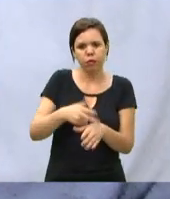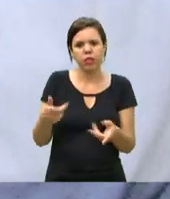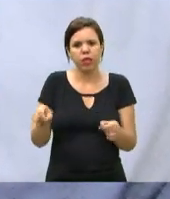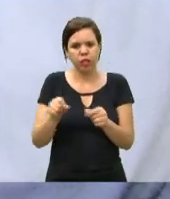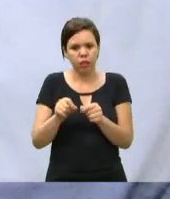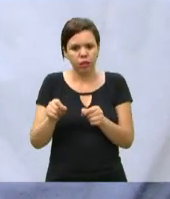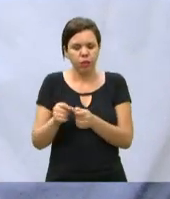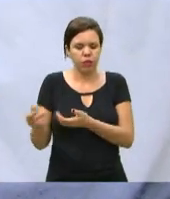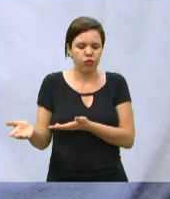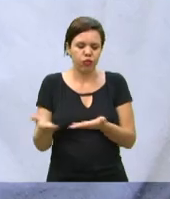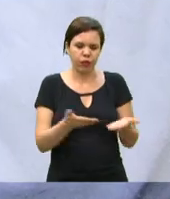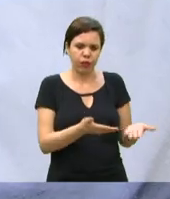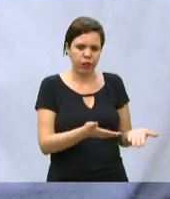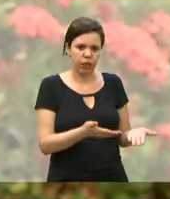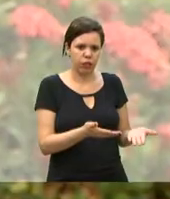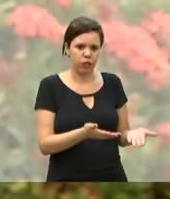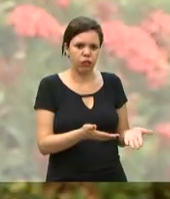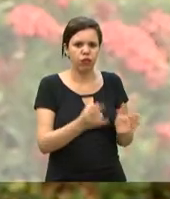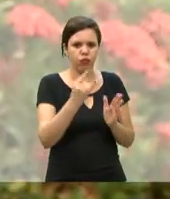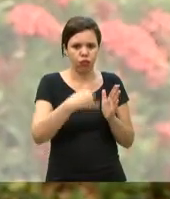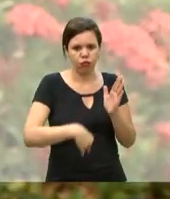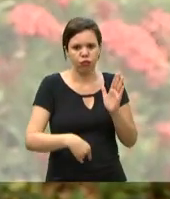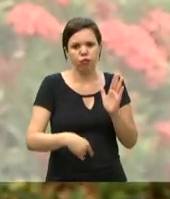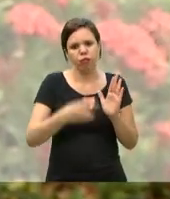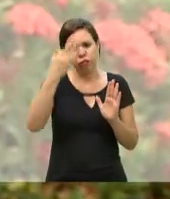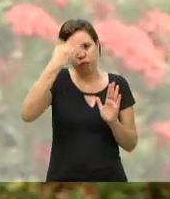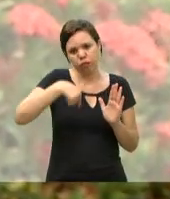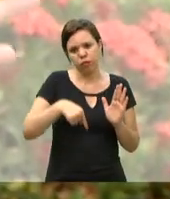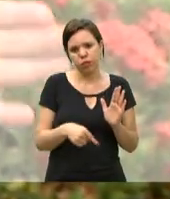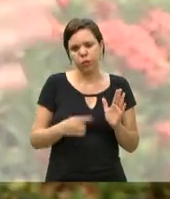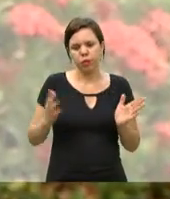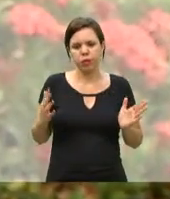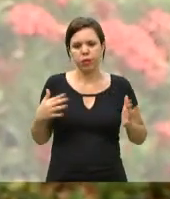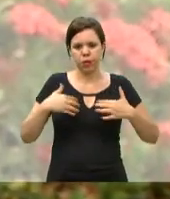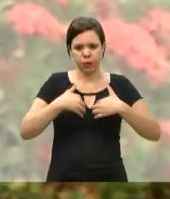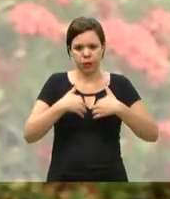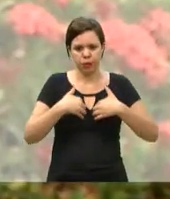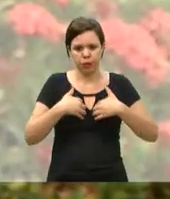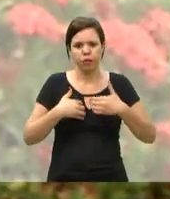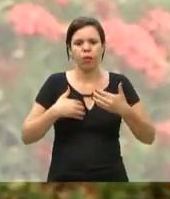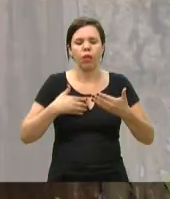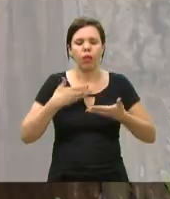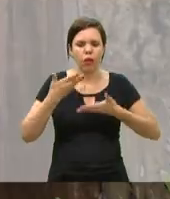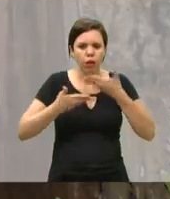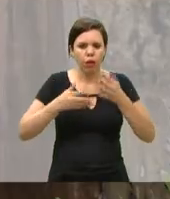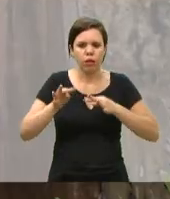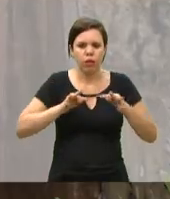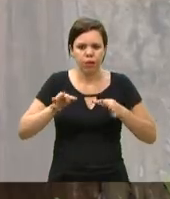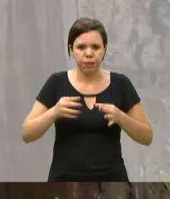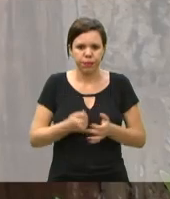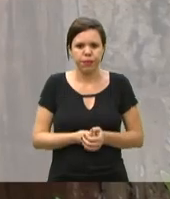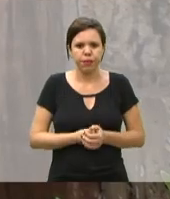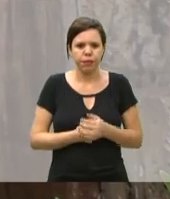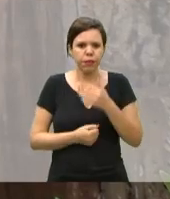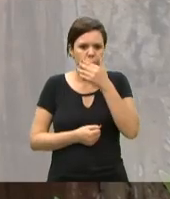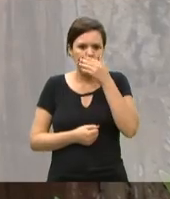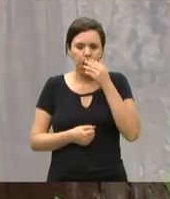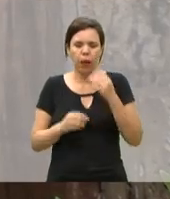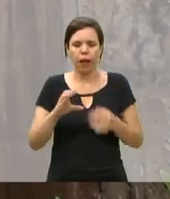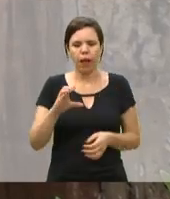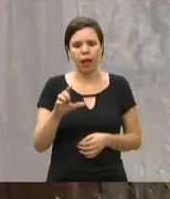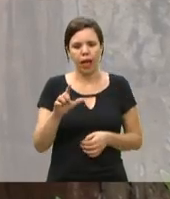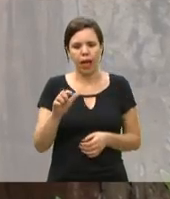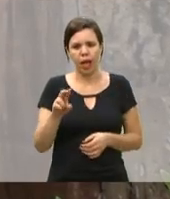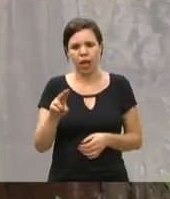já vem com o diagnóstico, não é? Solicitando o tratamento. Agora, eu até queria que a Cláudia falasse